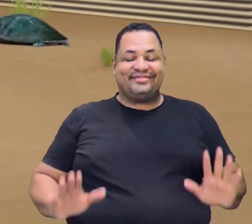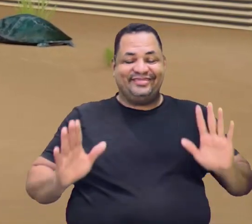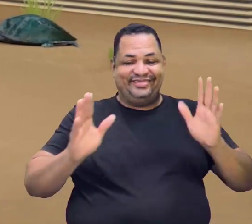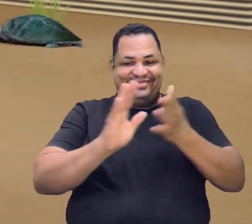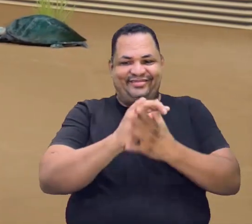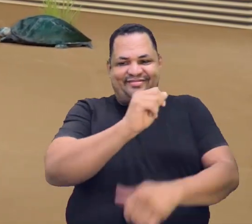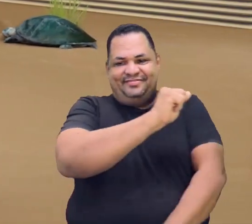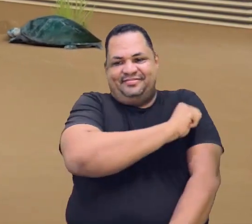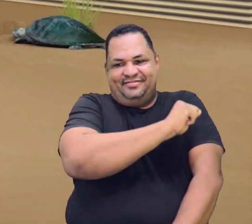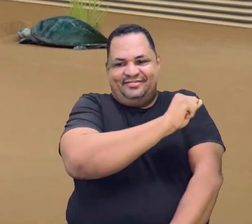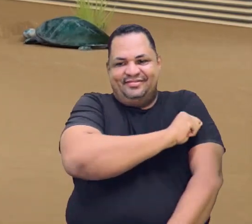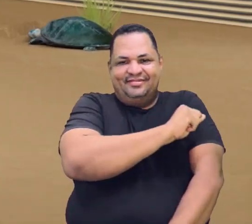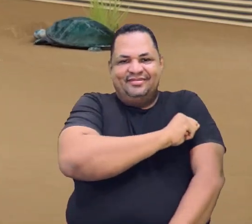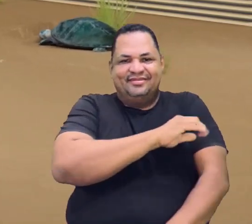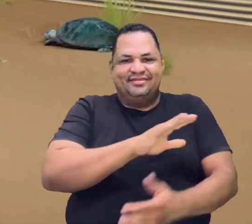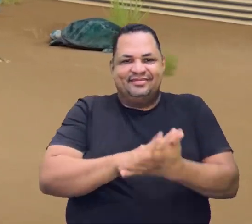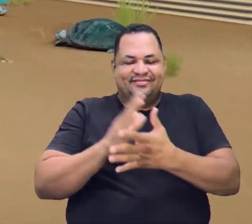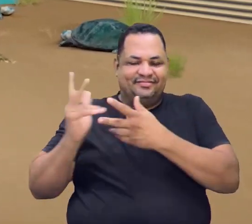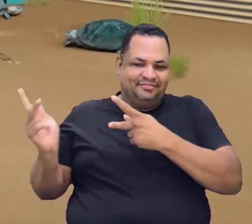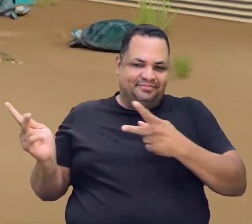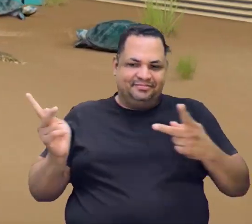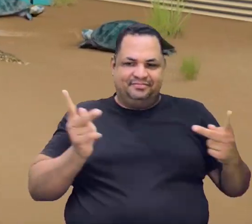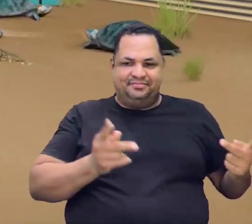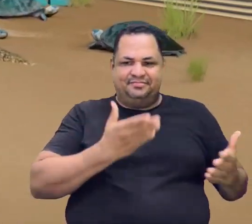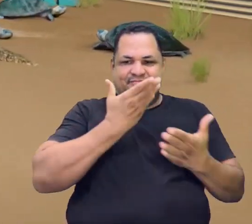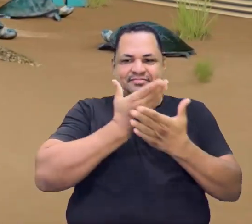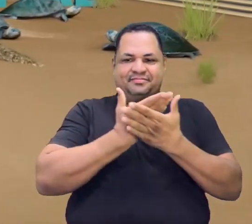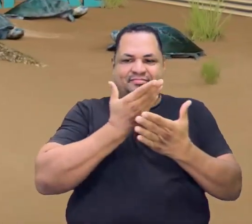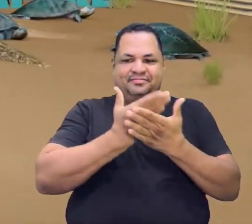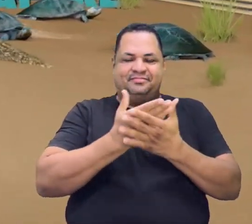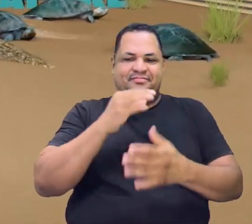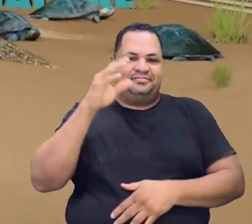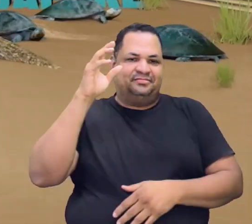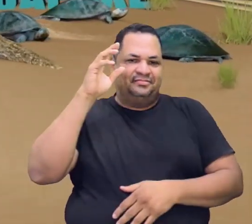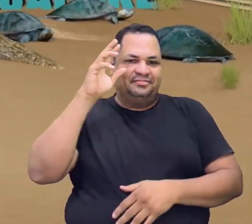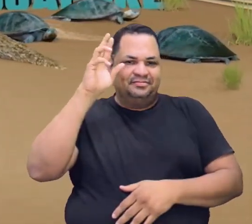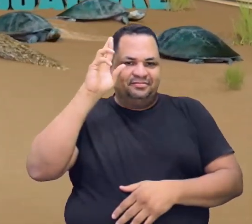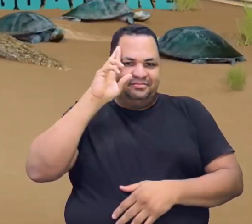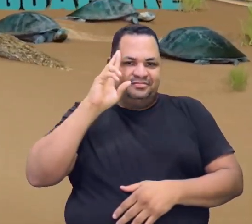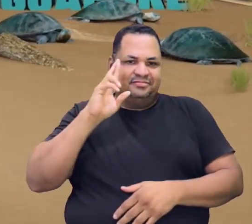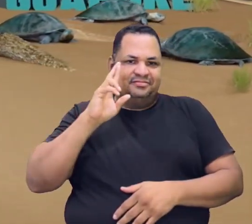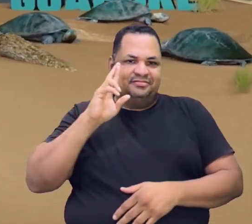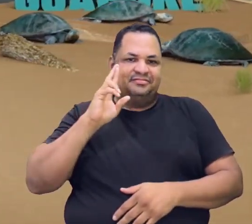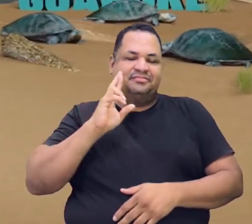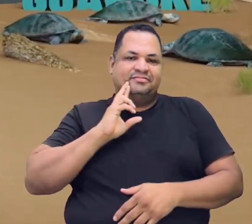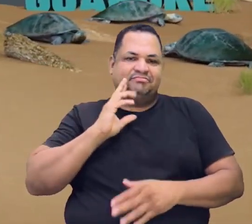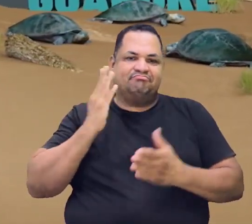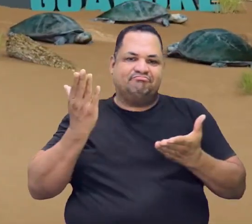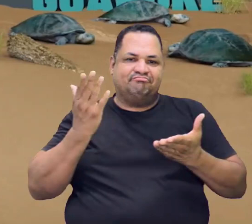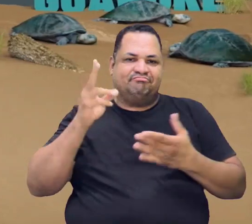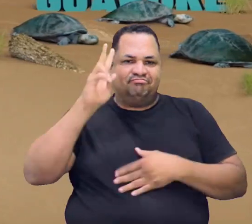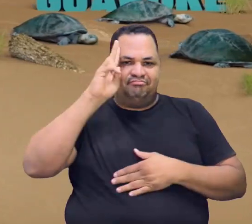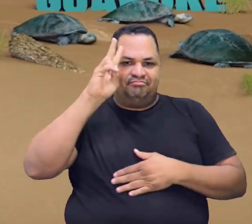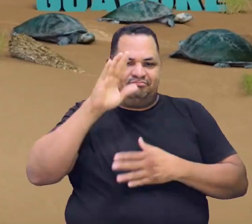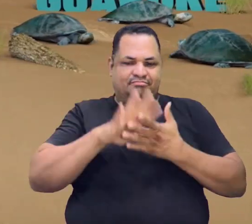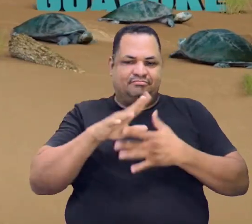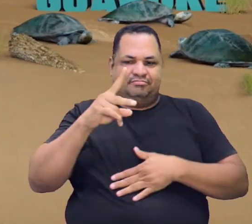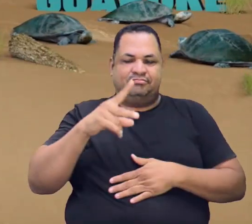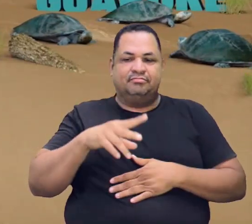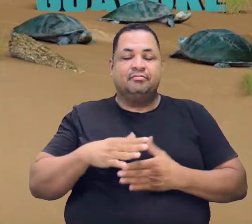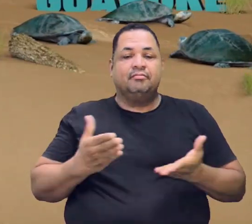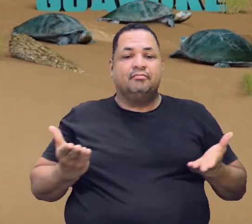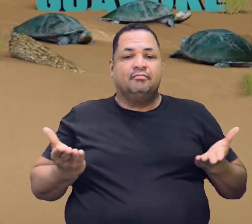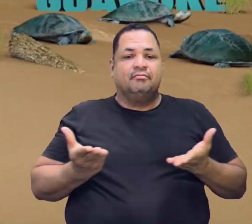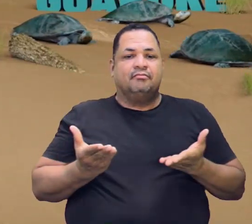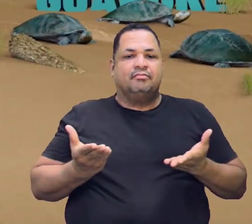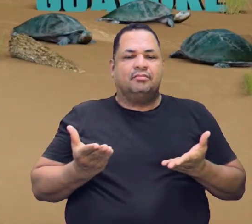Salve, salve, alunos! Sejam todos bem-vindos para mais uma aula de História de Rondônia. Isso mesmo, só lembrando